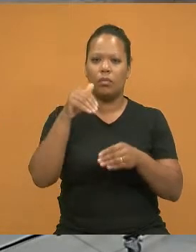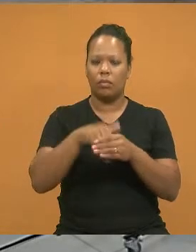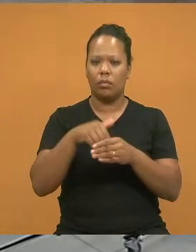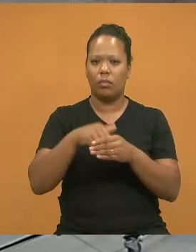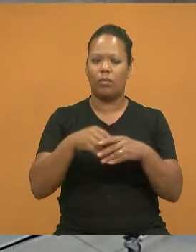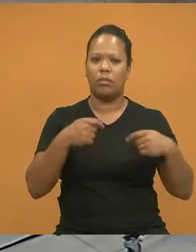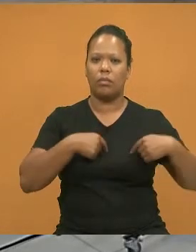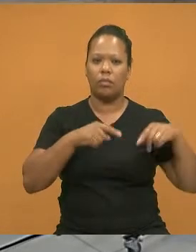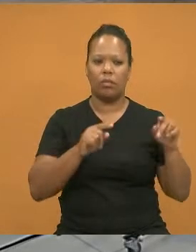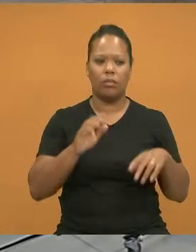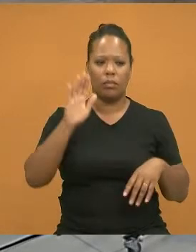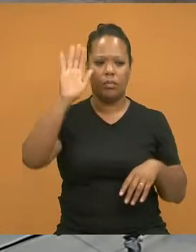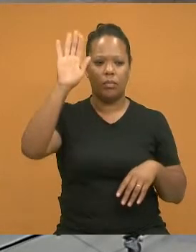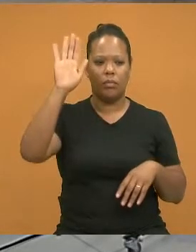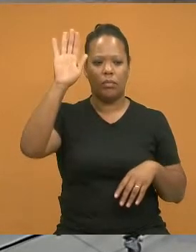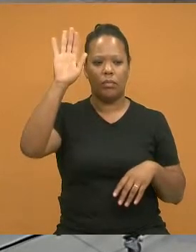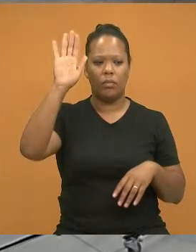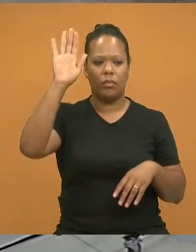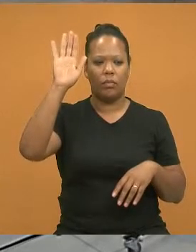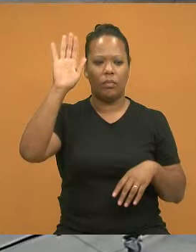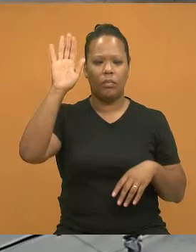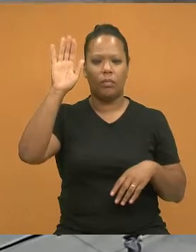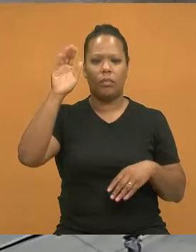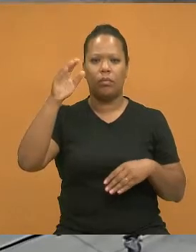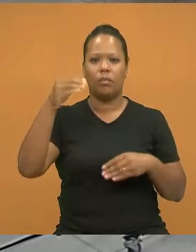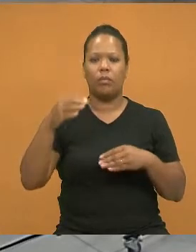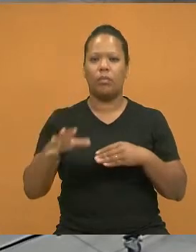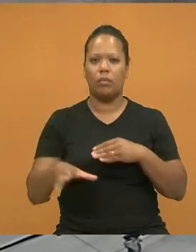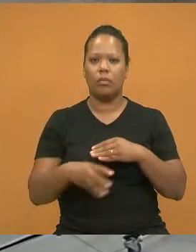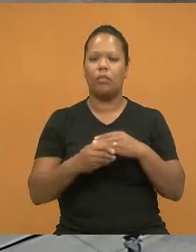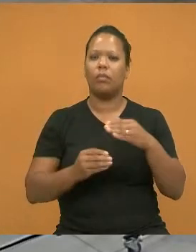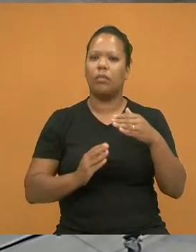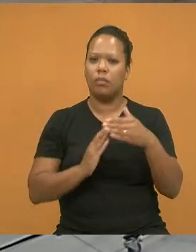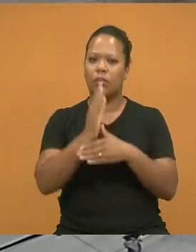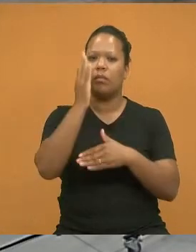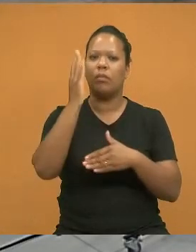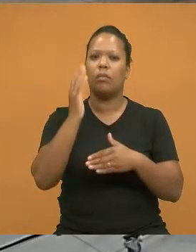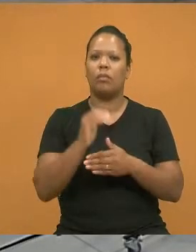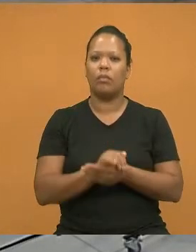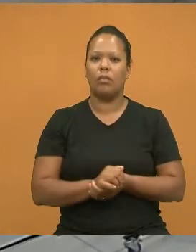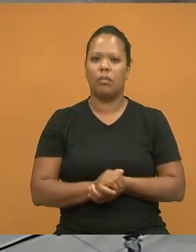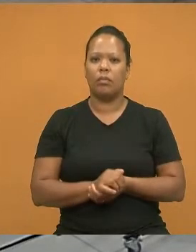contrários, que se manifestem levantando o braço. Emenda 04 aprovada.